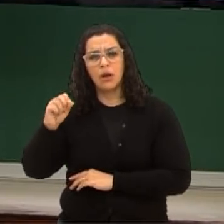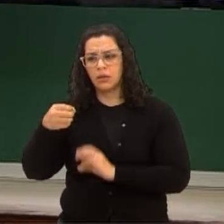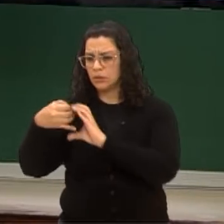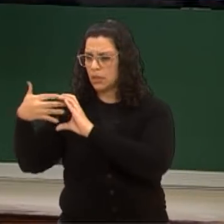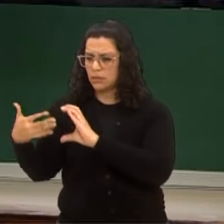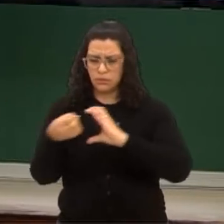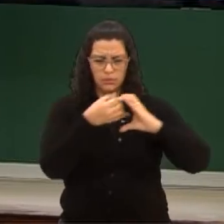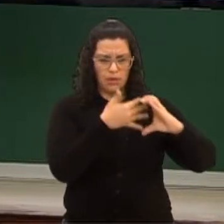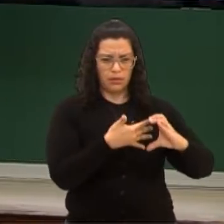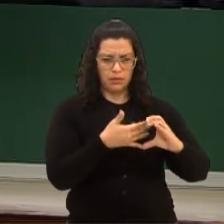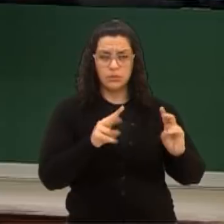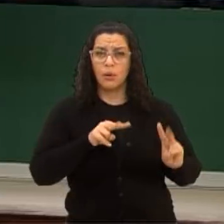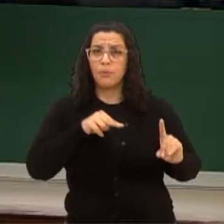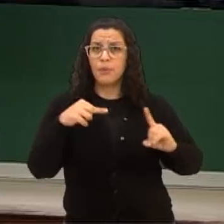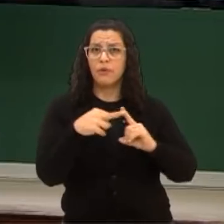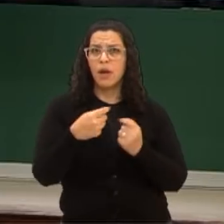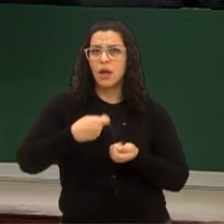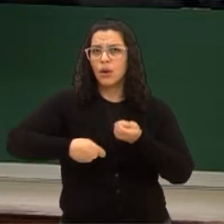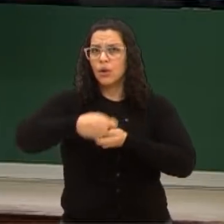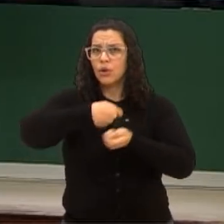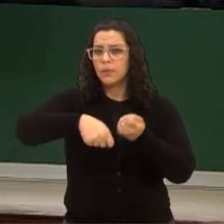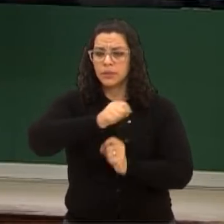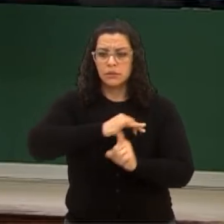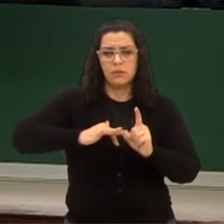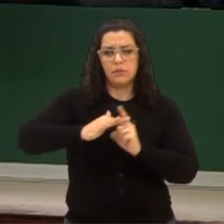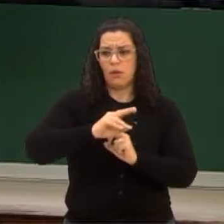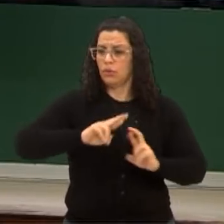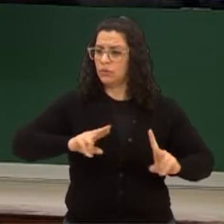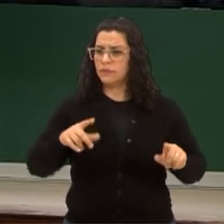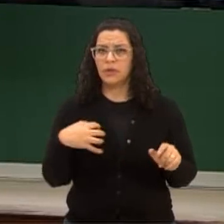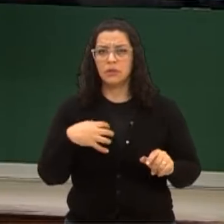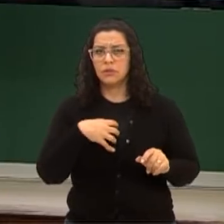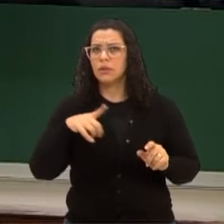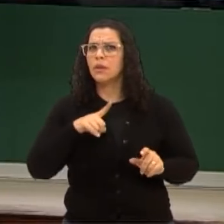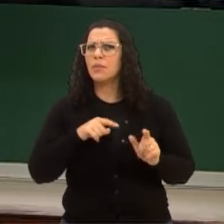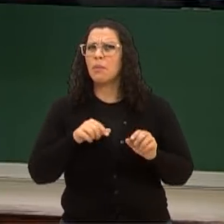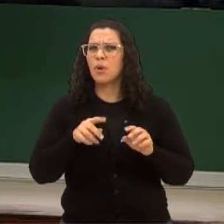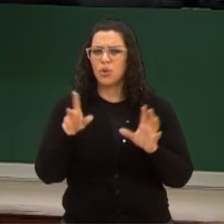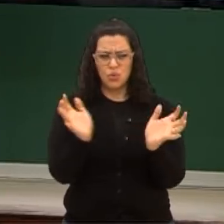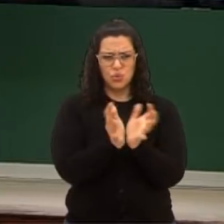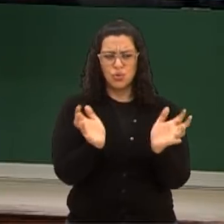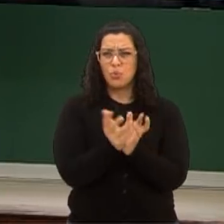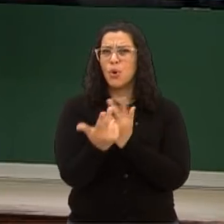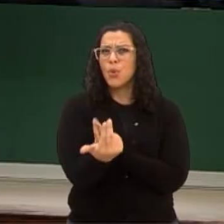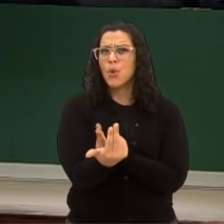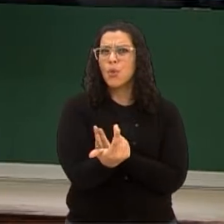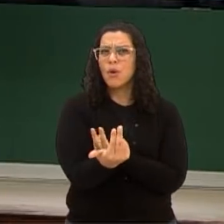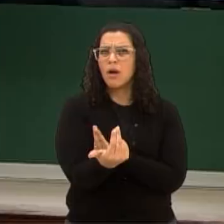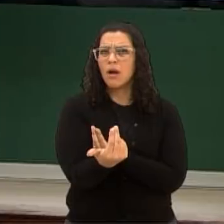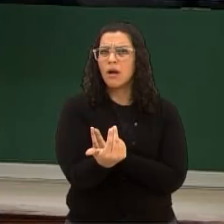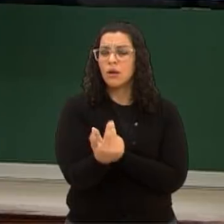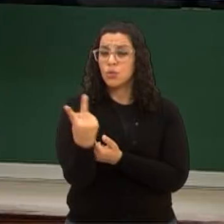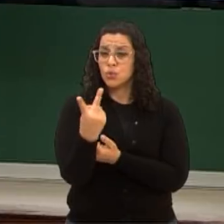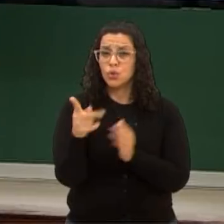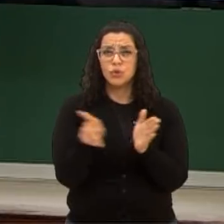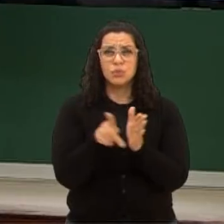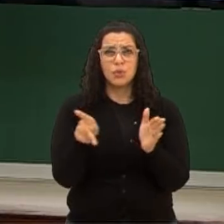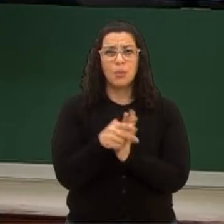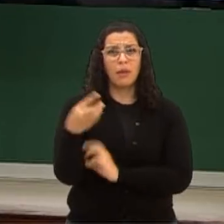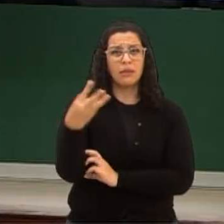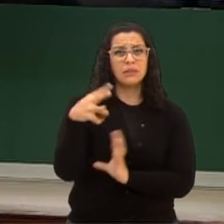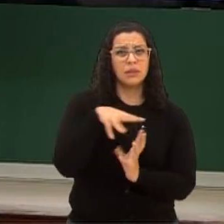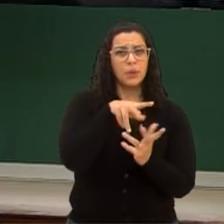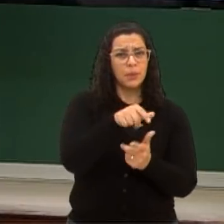bem diferentes do ponto de vista econômico e social, serem colocados no mesmo grupo, os dois serem considerados países de